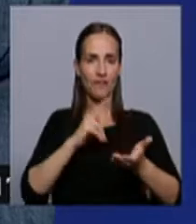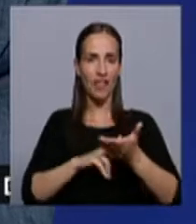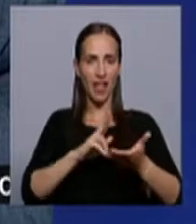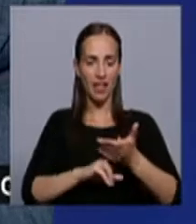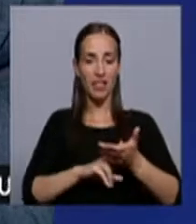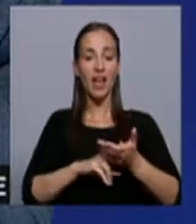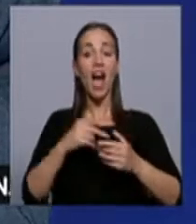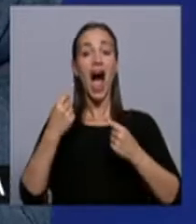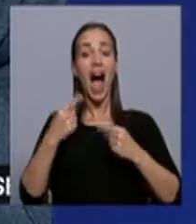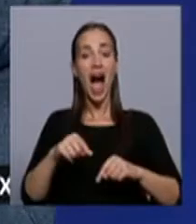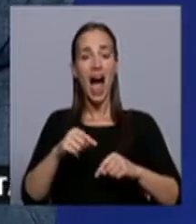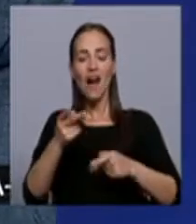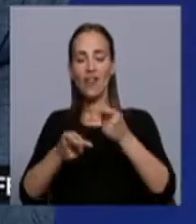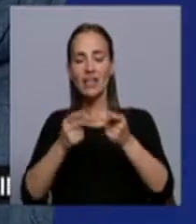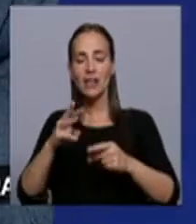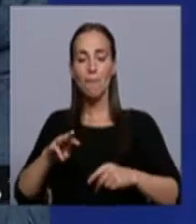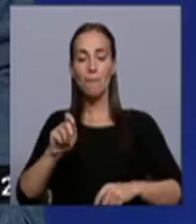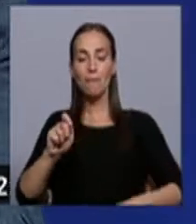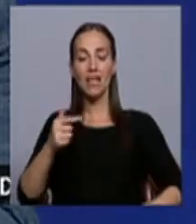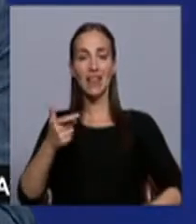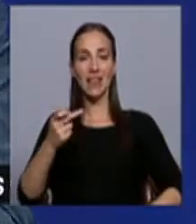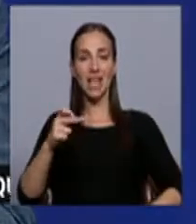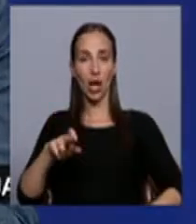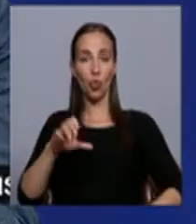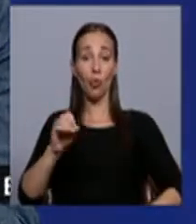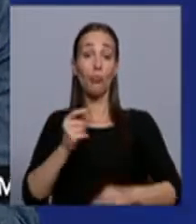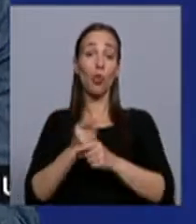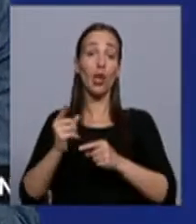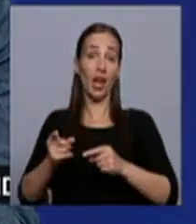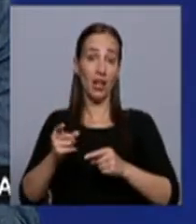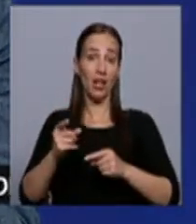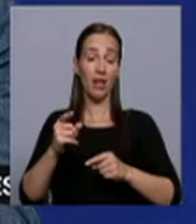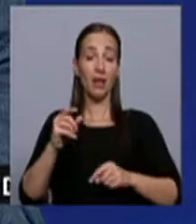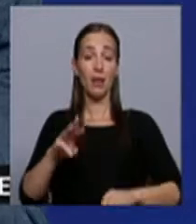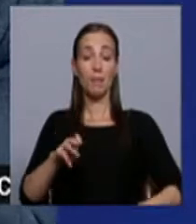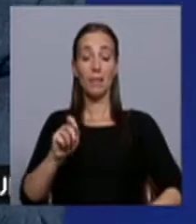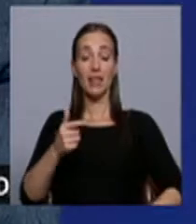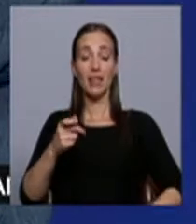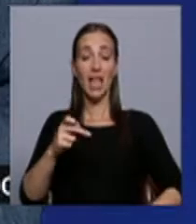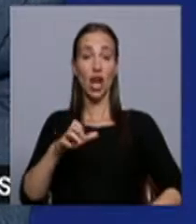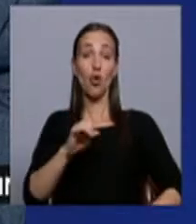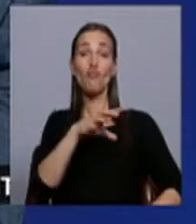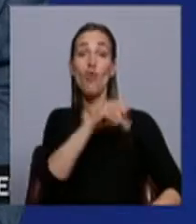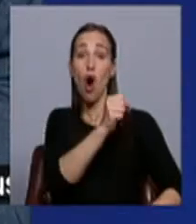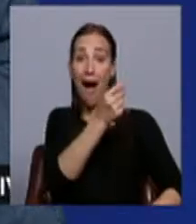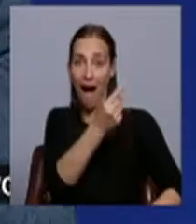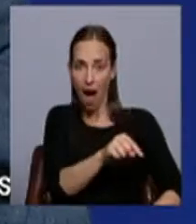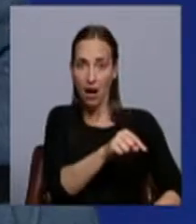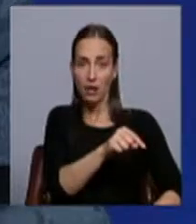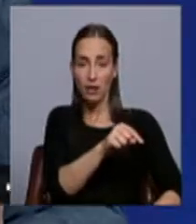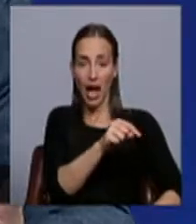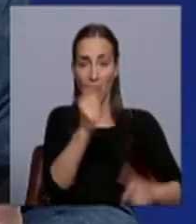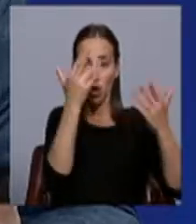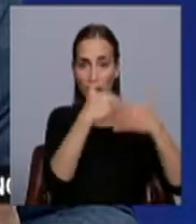de dia. E diz este cientista que à noite, de facto, nós temos medições de metano, porque de facto o